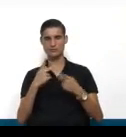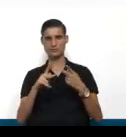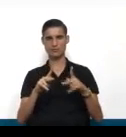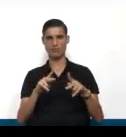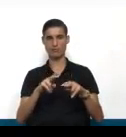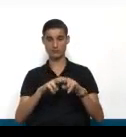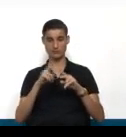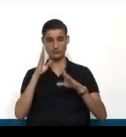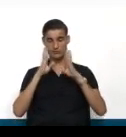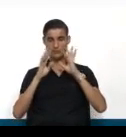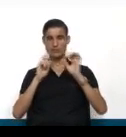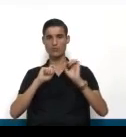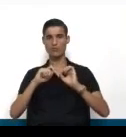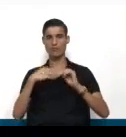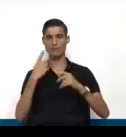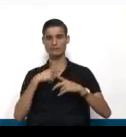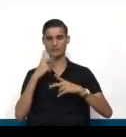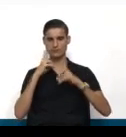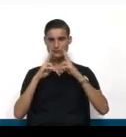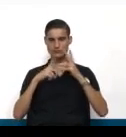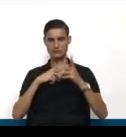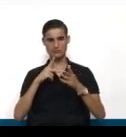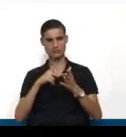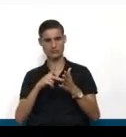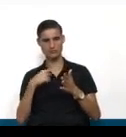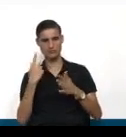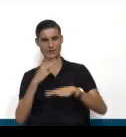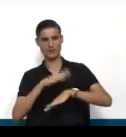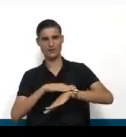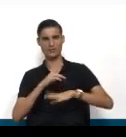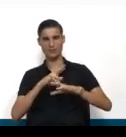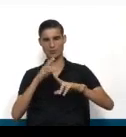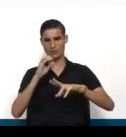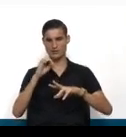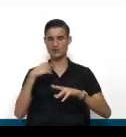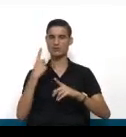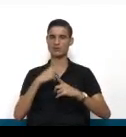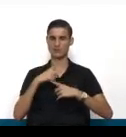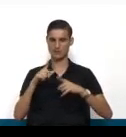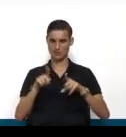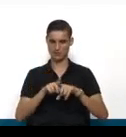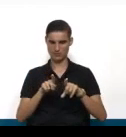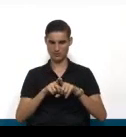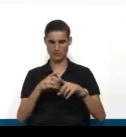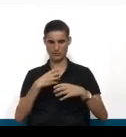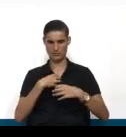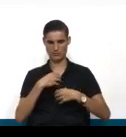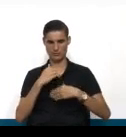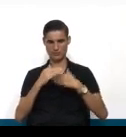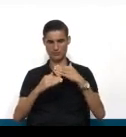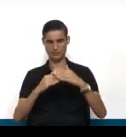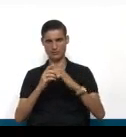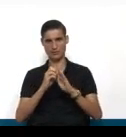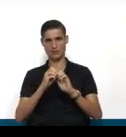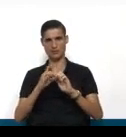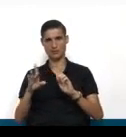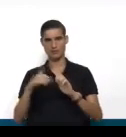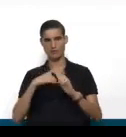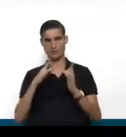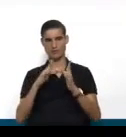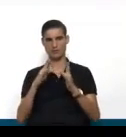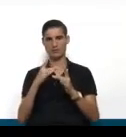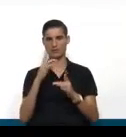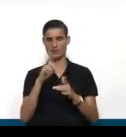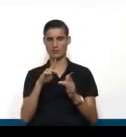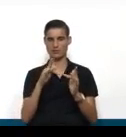Tá? Lembrando aqui que quando eu considero, né, o meu tempo igual a 0, a gente também tem essa condição da derivada de primeira ordem em